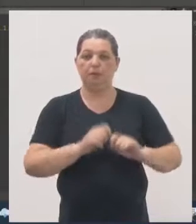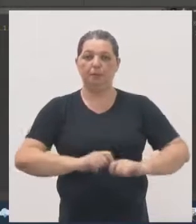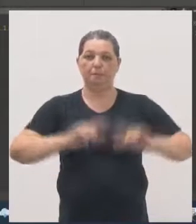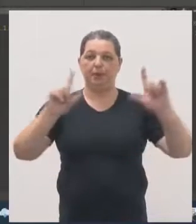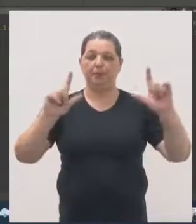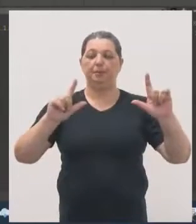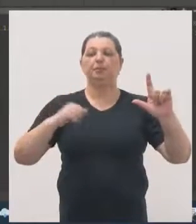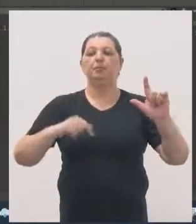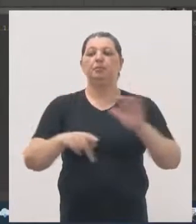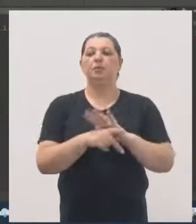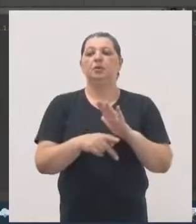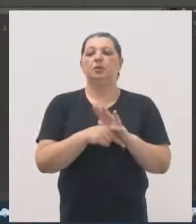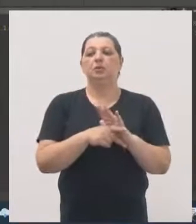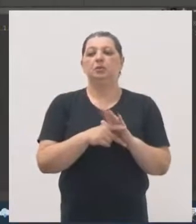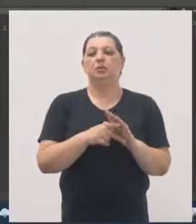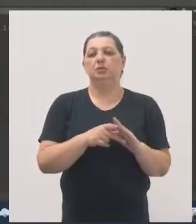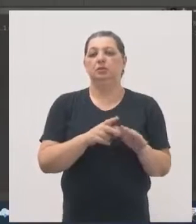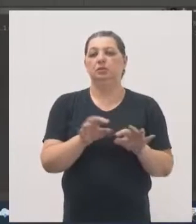você configurar